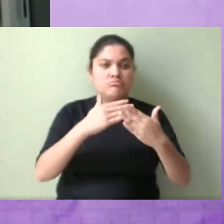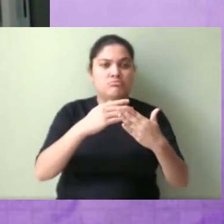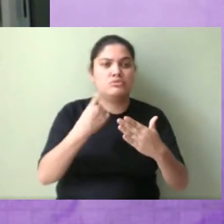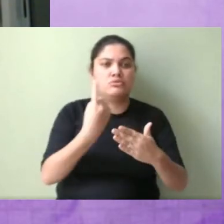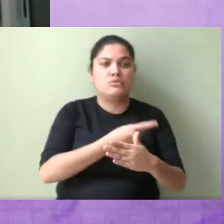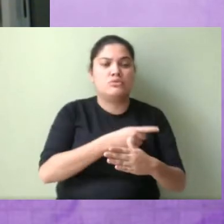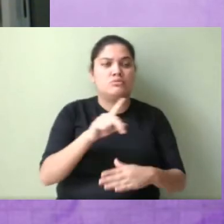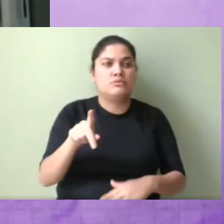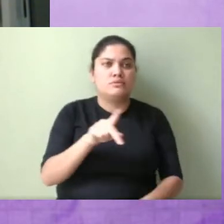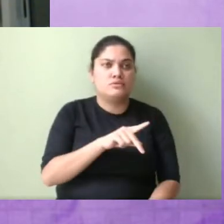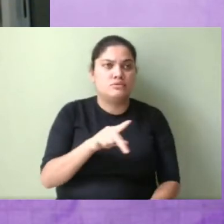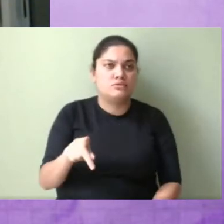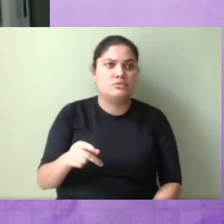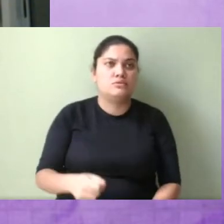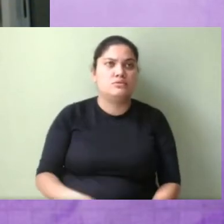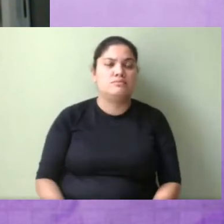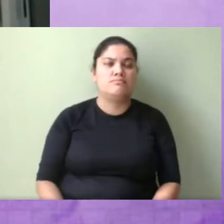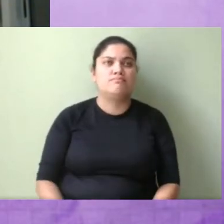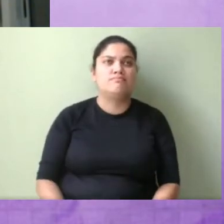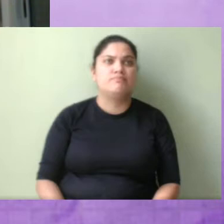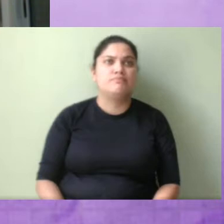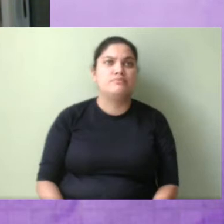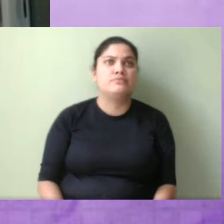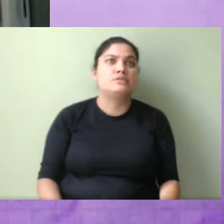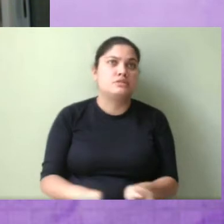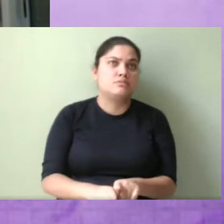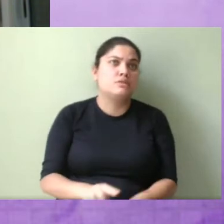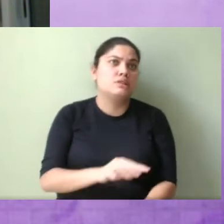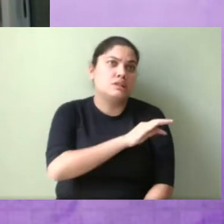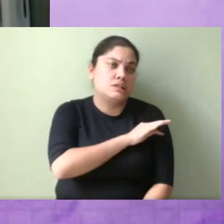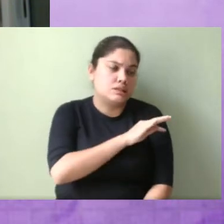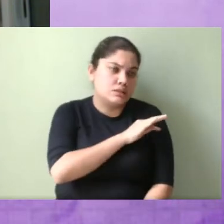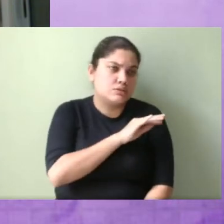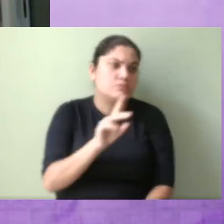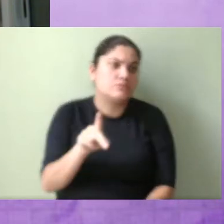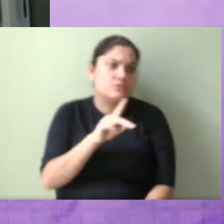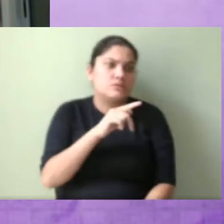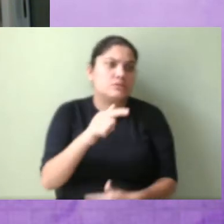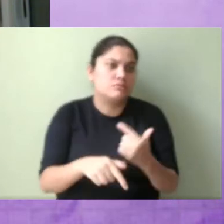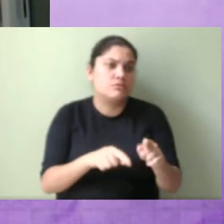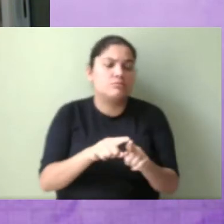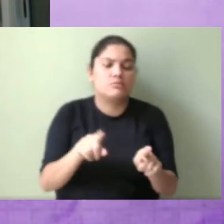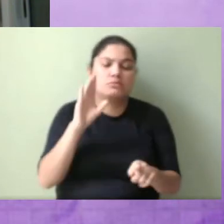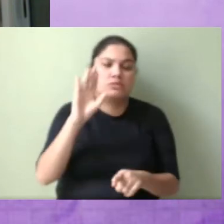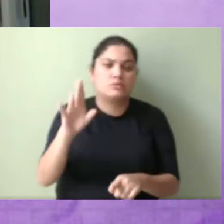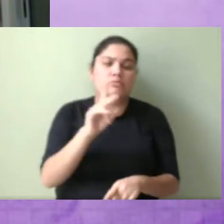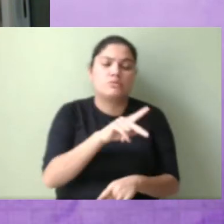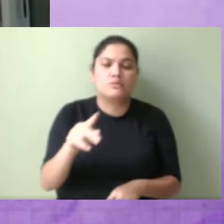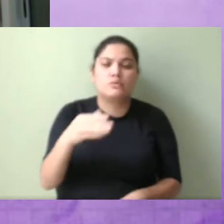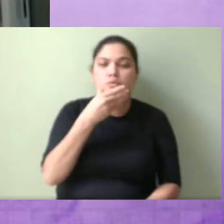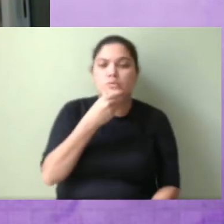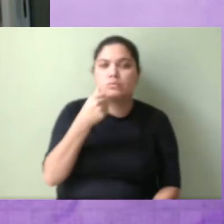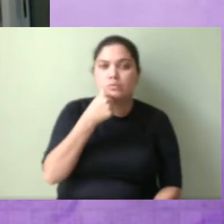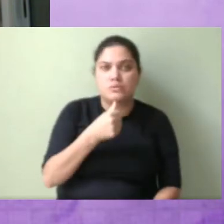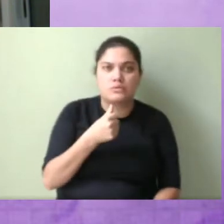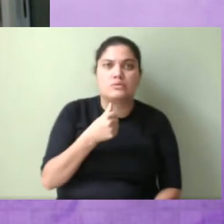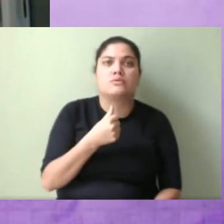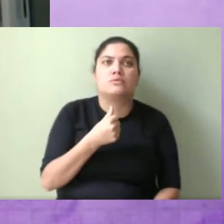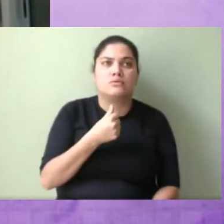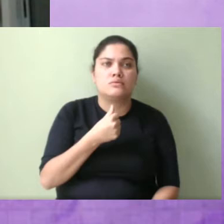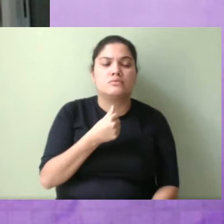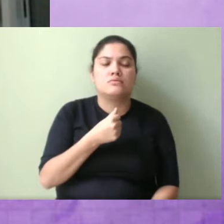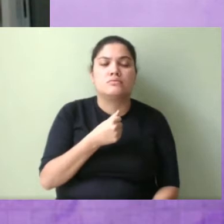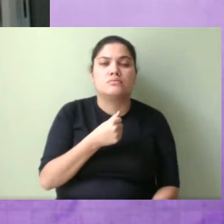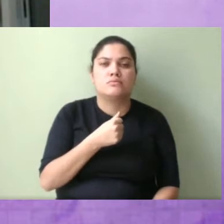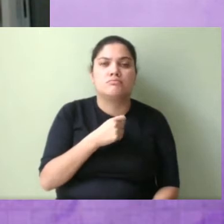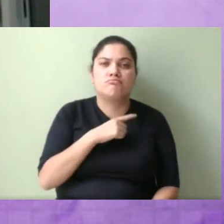que é o núcleo, é um começo, que é uma coisa que nessa gestão que eu estou, eu quero implantar nos 10 campi